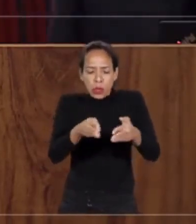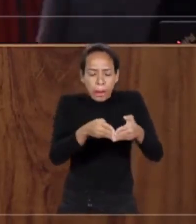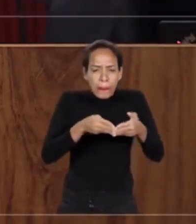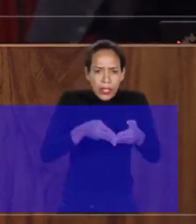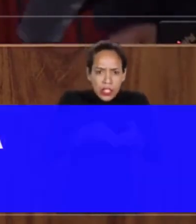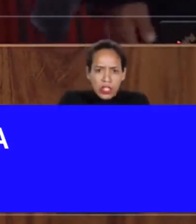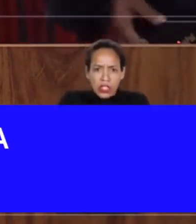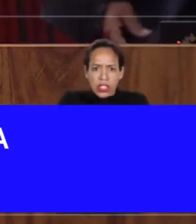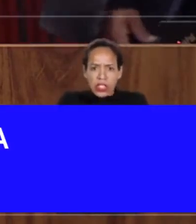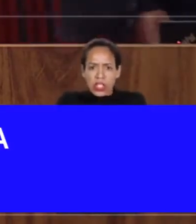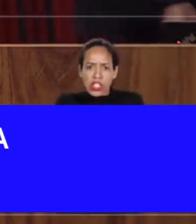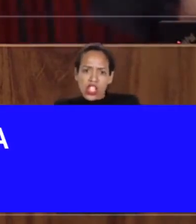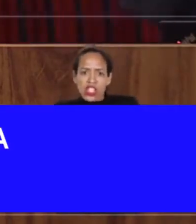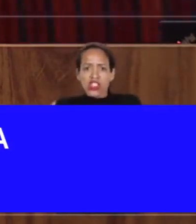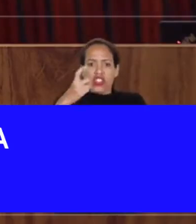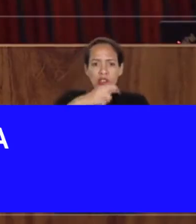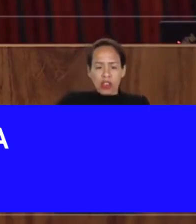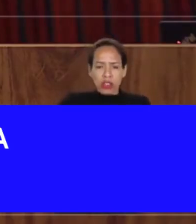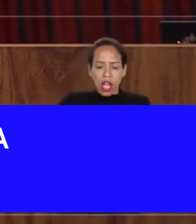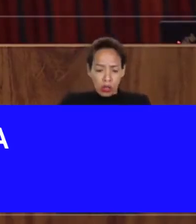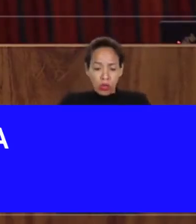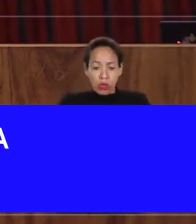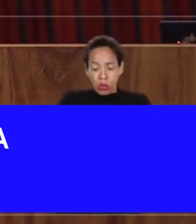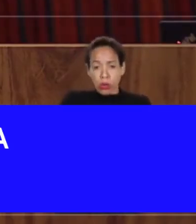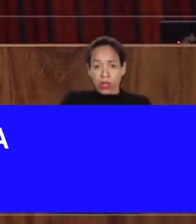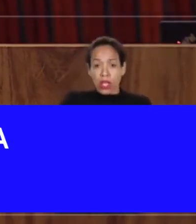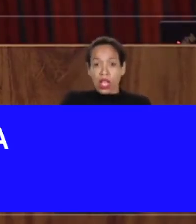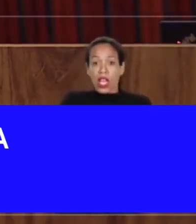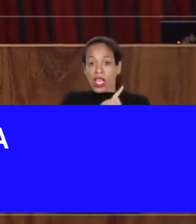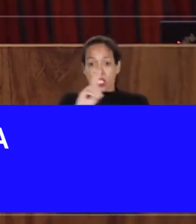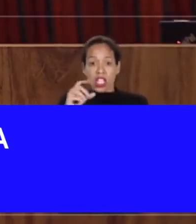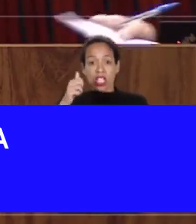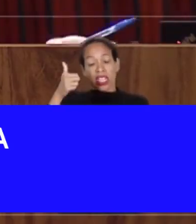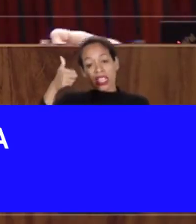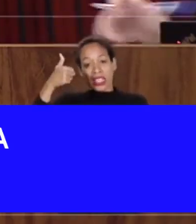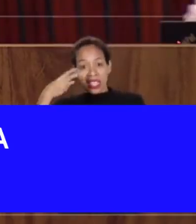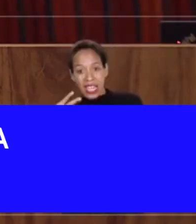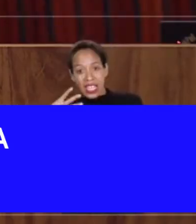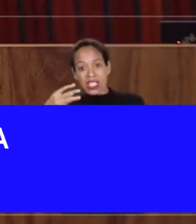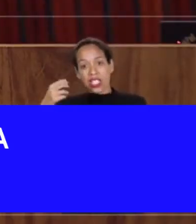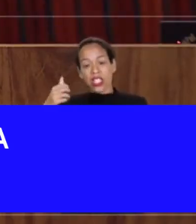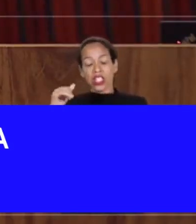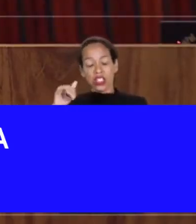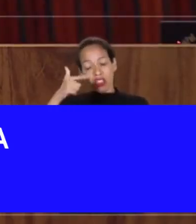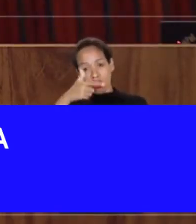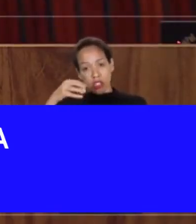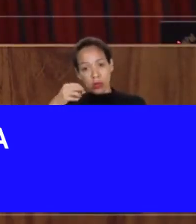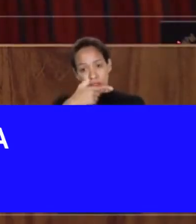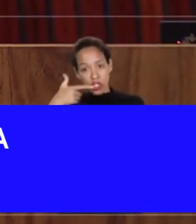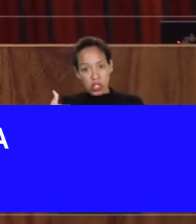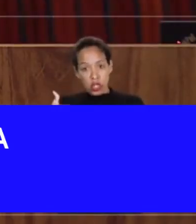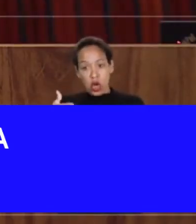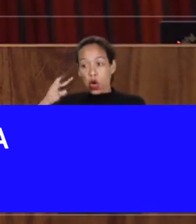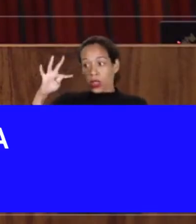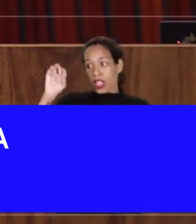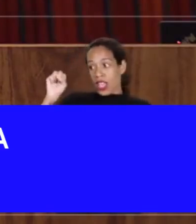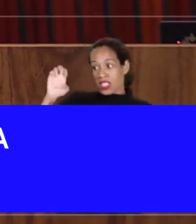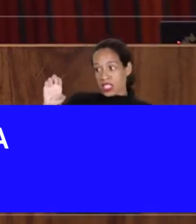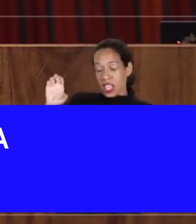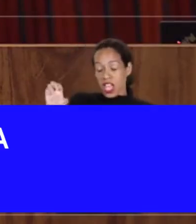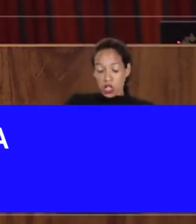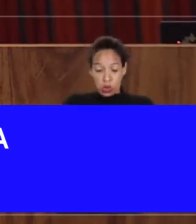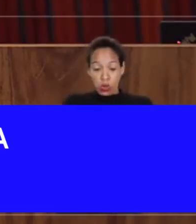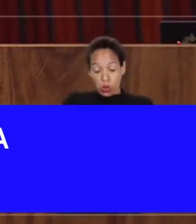de reconsideração pela Corte. Assim, em 13/12/2022, o TSE, por entendimento unânime do seu